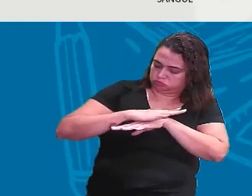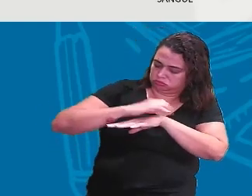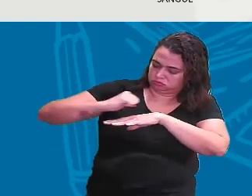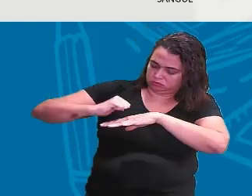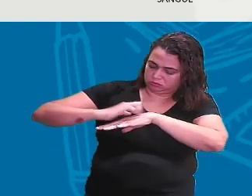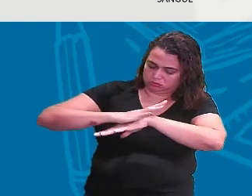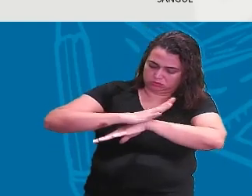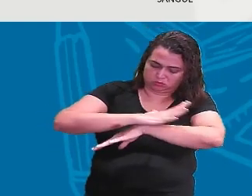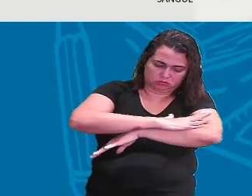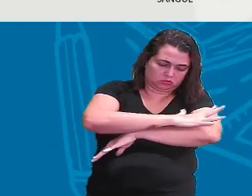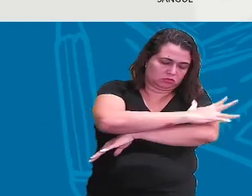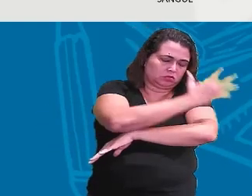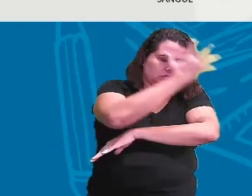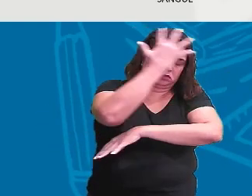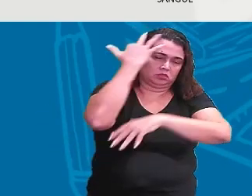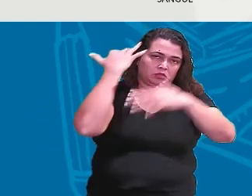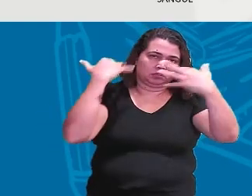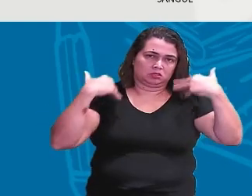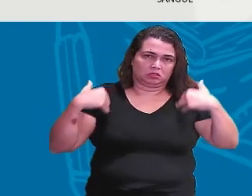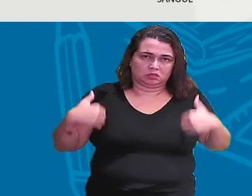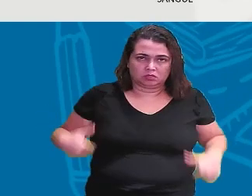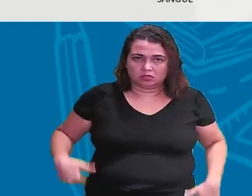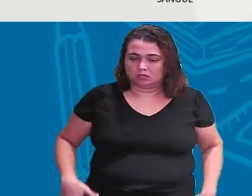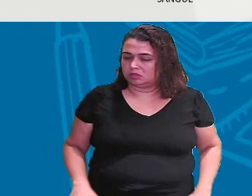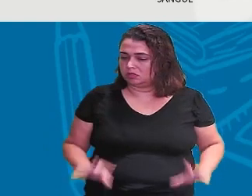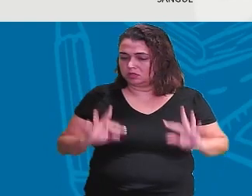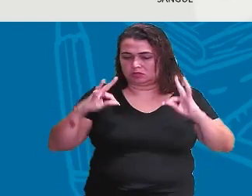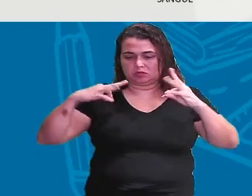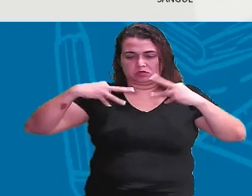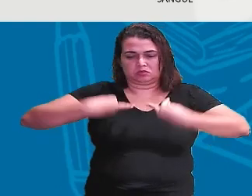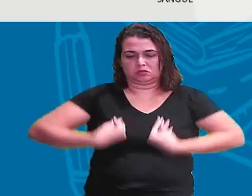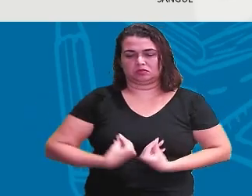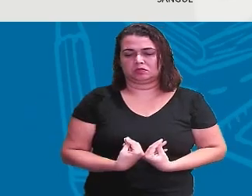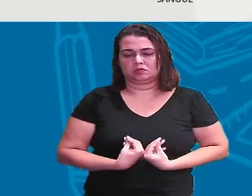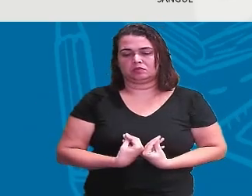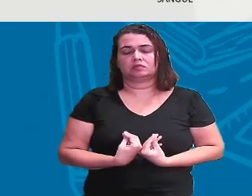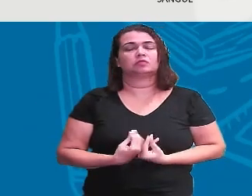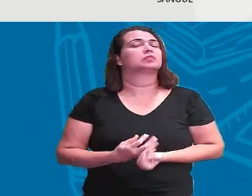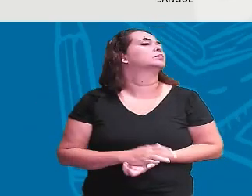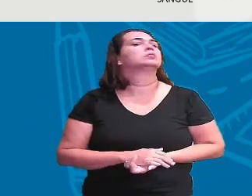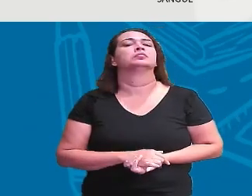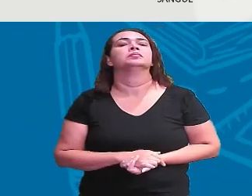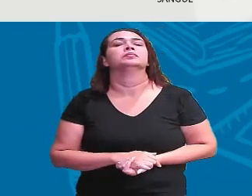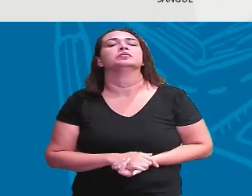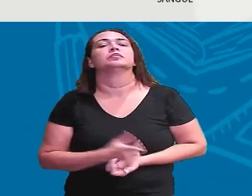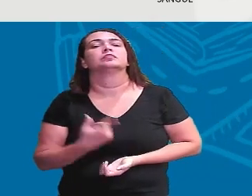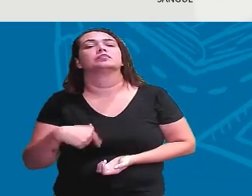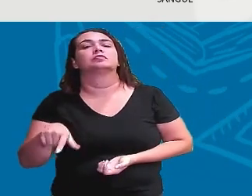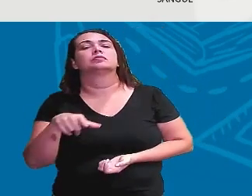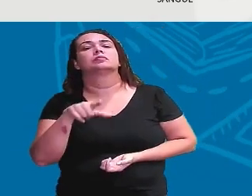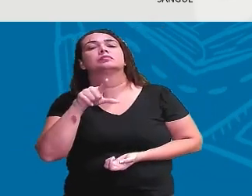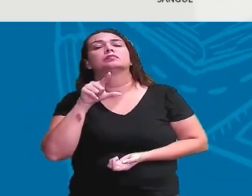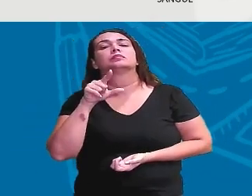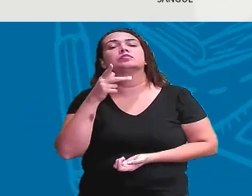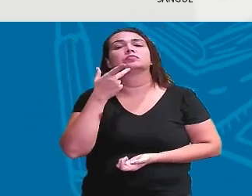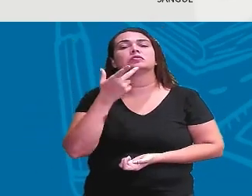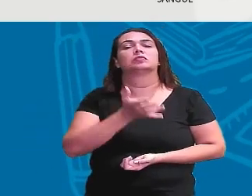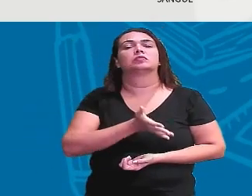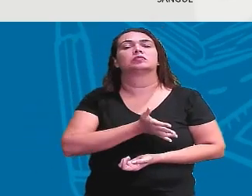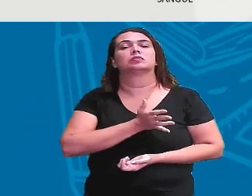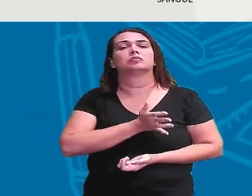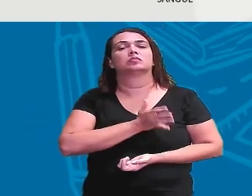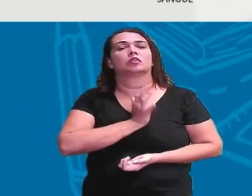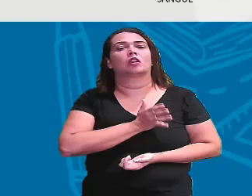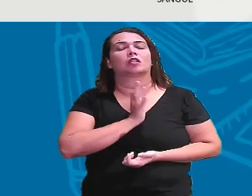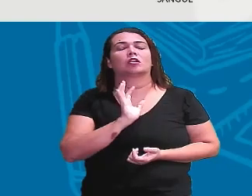os tecidos, para todas as partes do nosso corpo, tá certo? Então, digamos que o nosso coração é o motor,